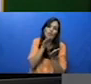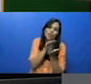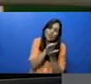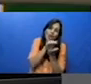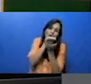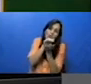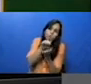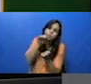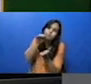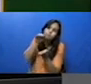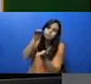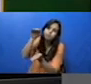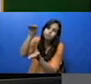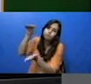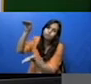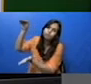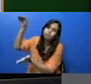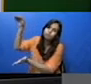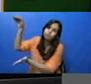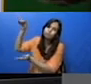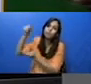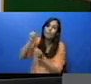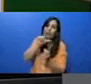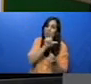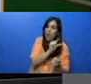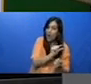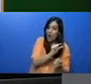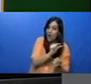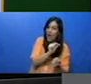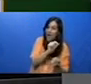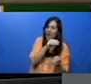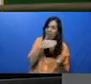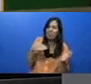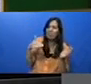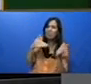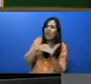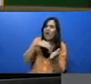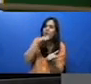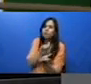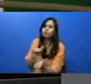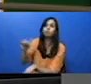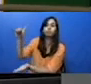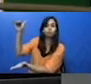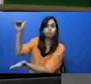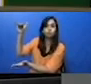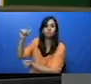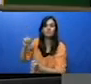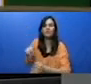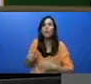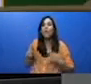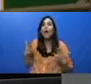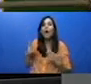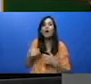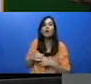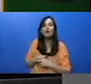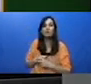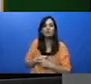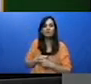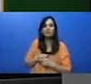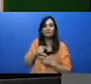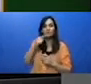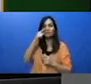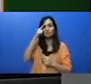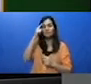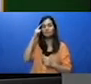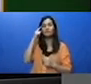em ordem crescente. Então, eu preciso pegar o menor daqui e colocar primeiro. Qual é o maior, hein? Então, vamos lá, olha.